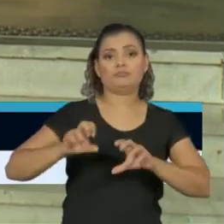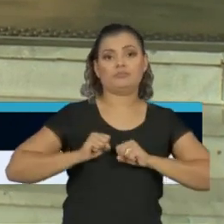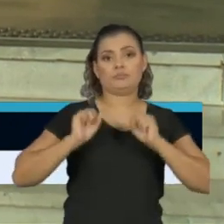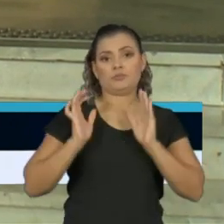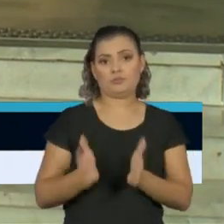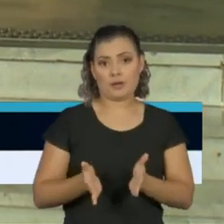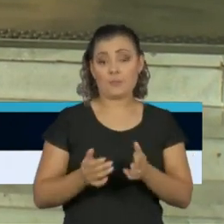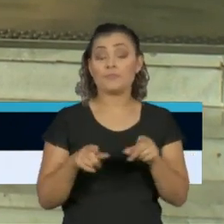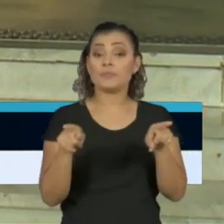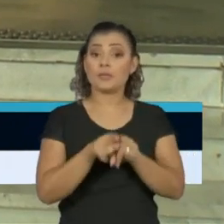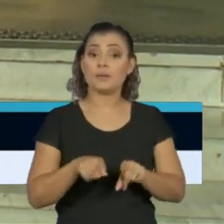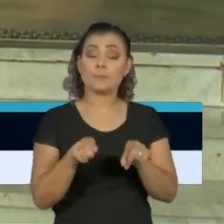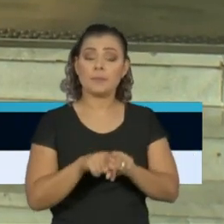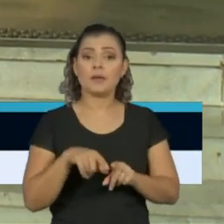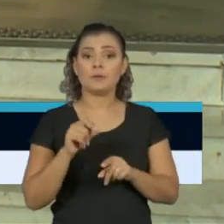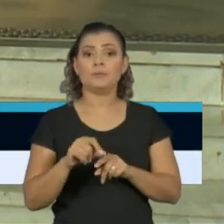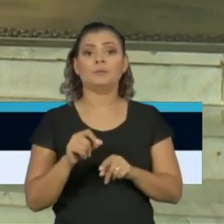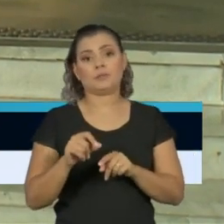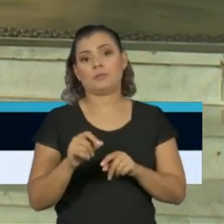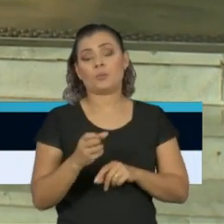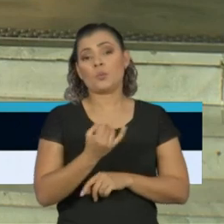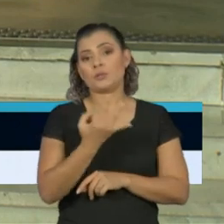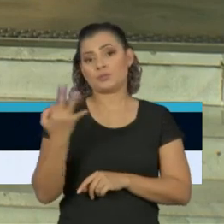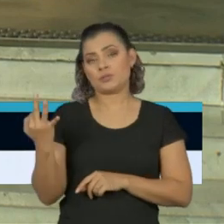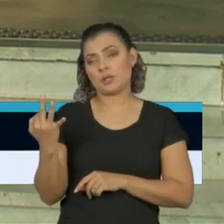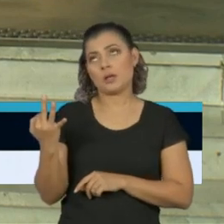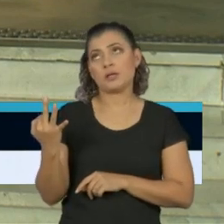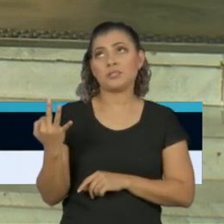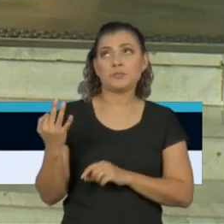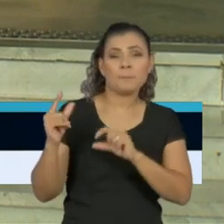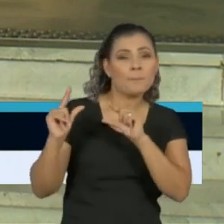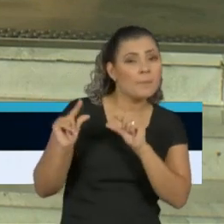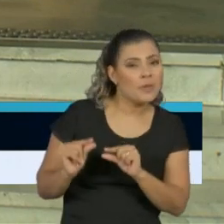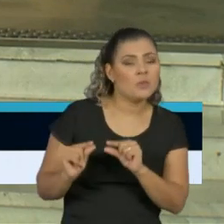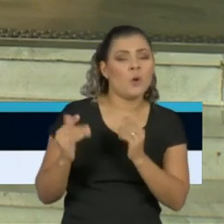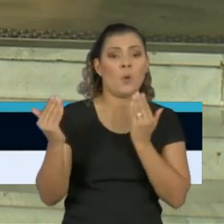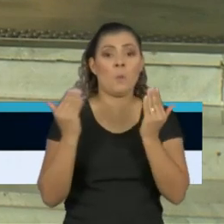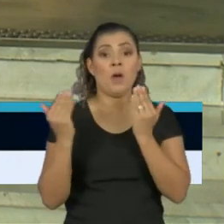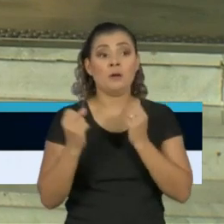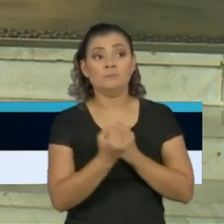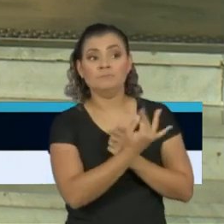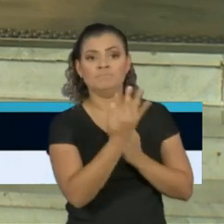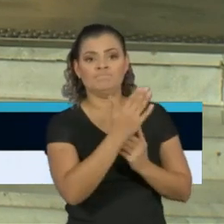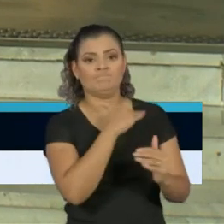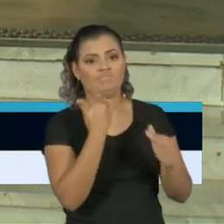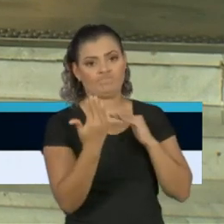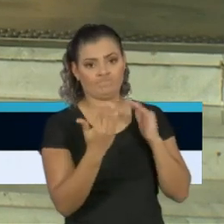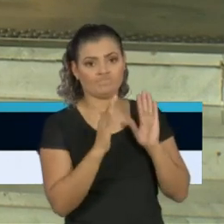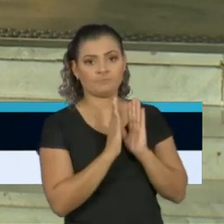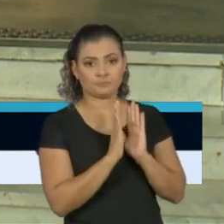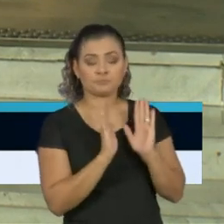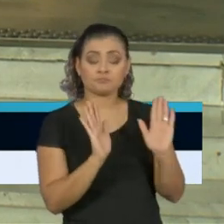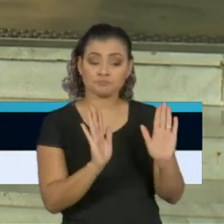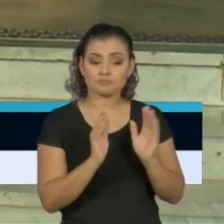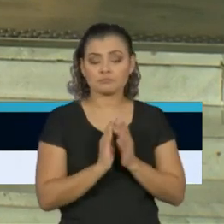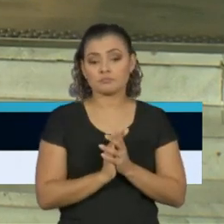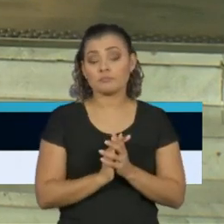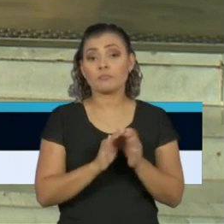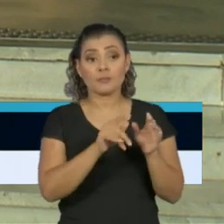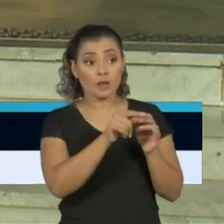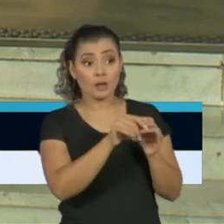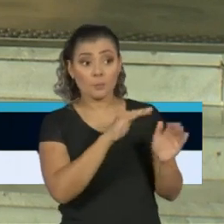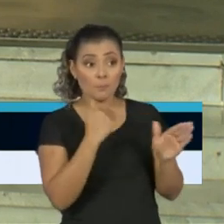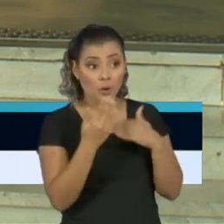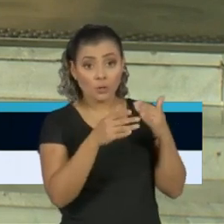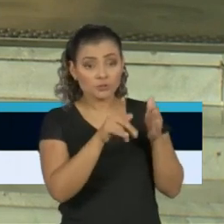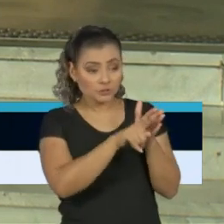e a mesma coisa, em bem menor número, com relação ao número de óbitos. O número de óbitos com exames a